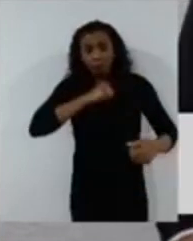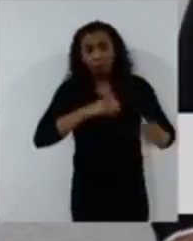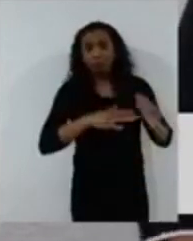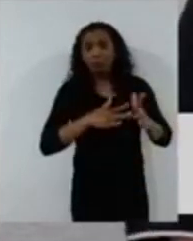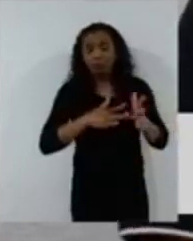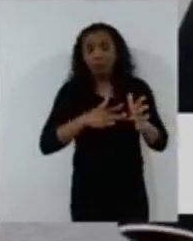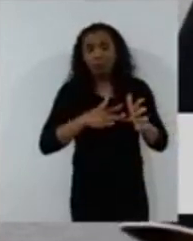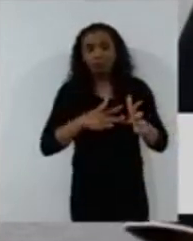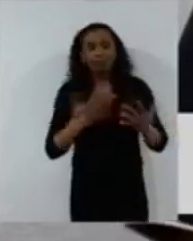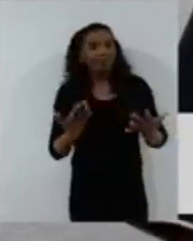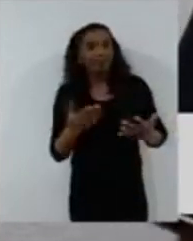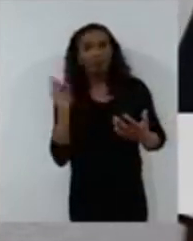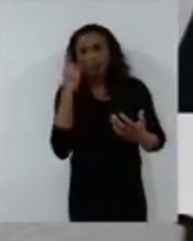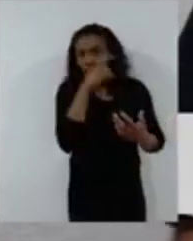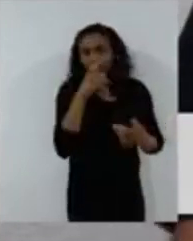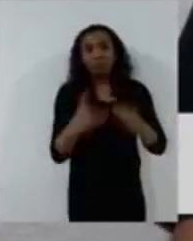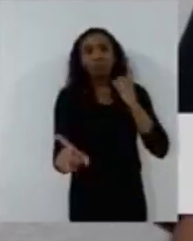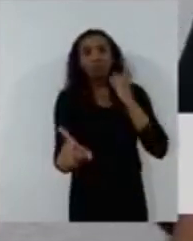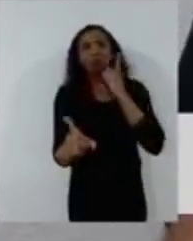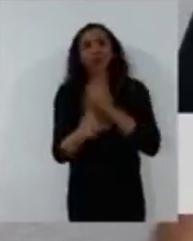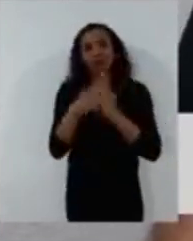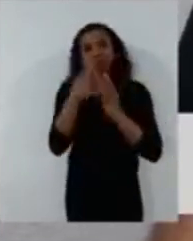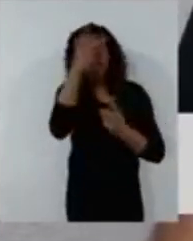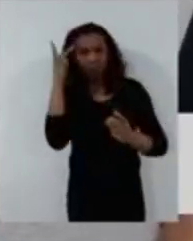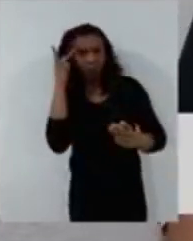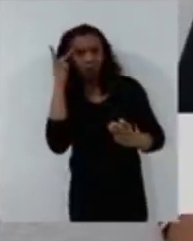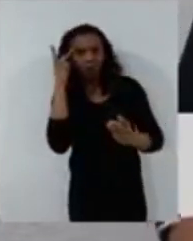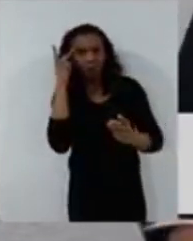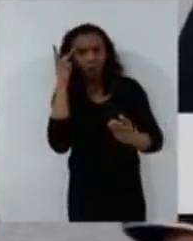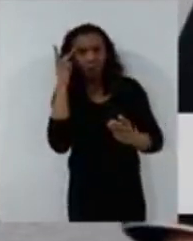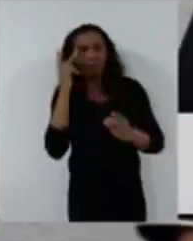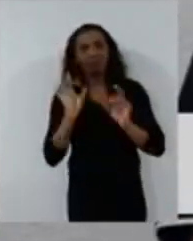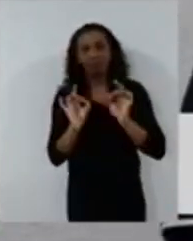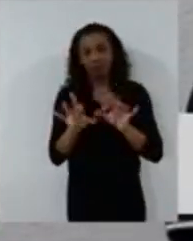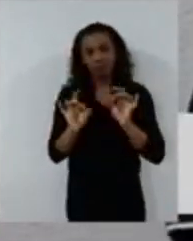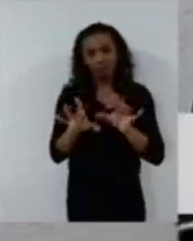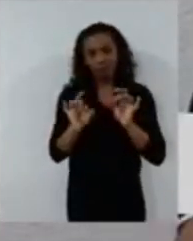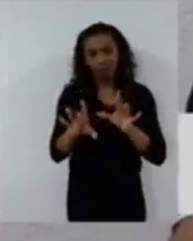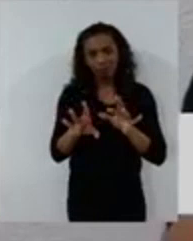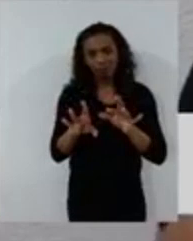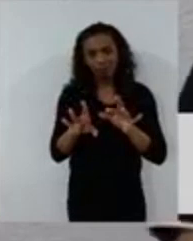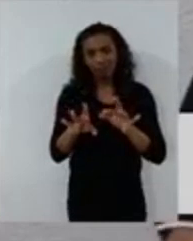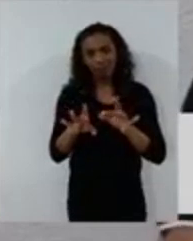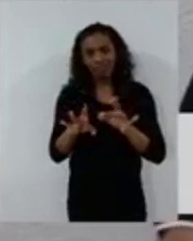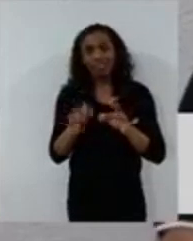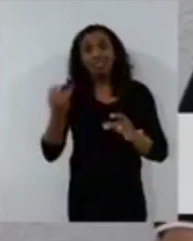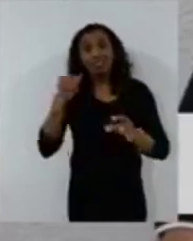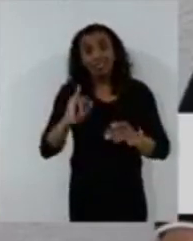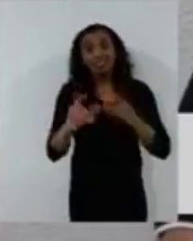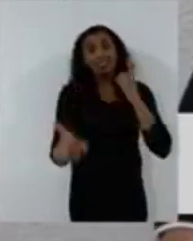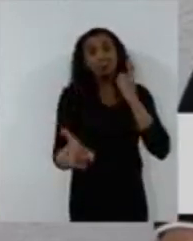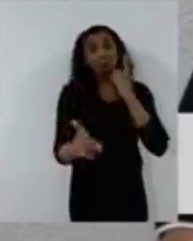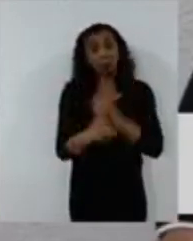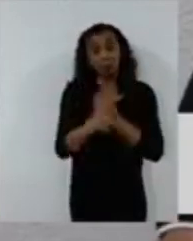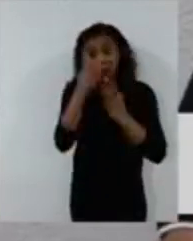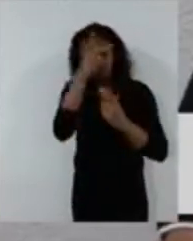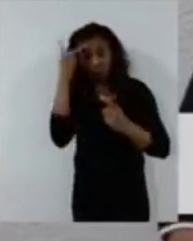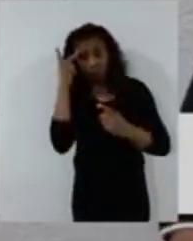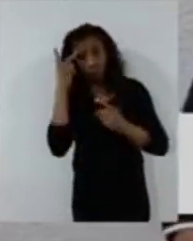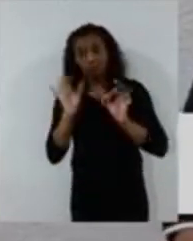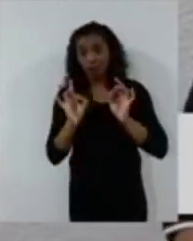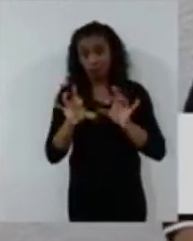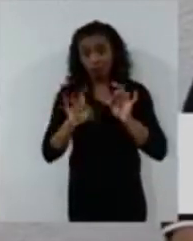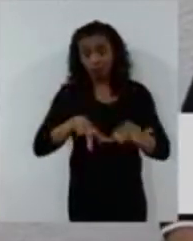um fornecedor. Quando encontro um fornecedor, o aparelho é superfaturado,